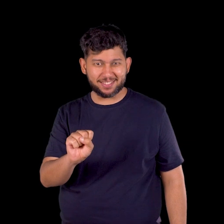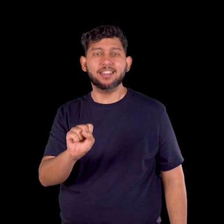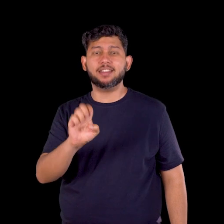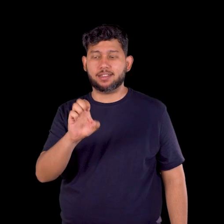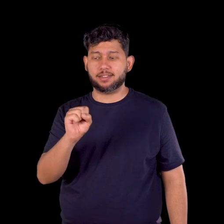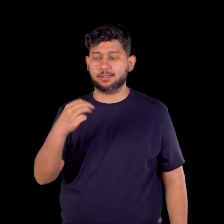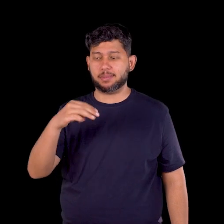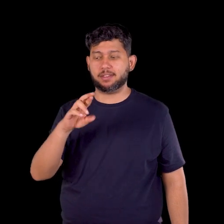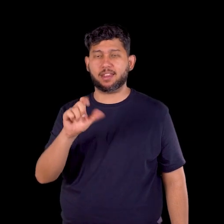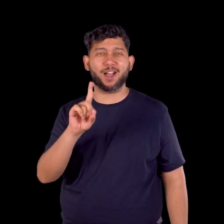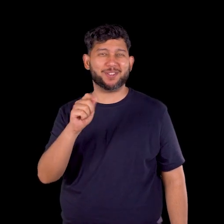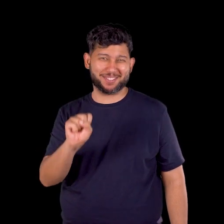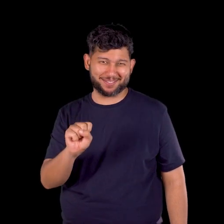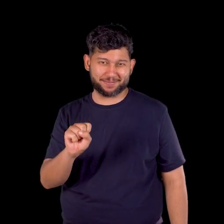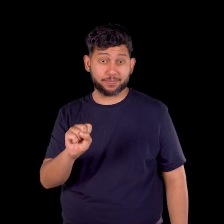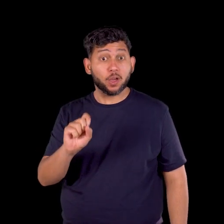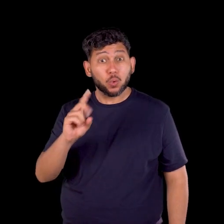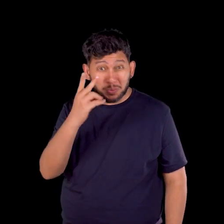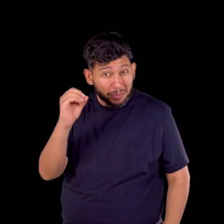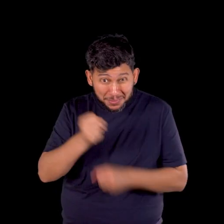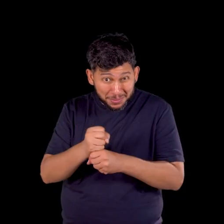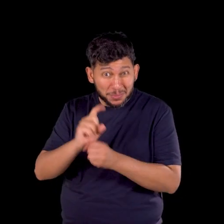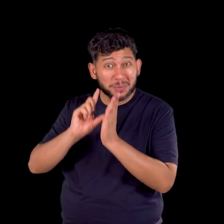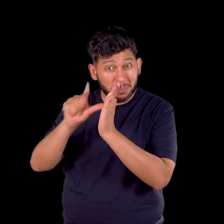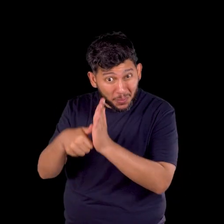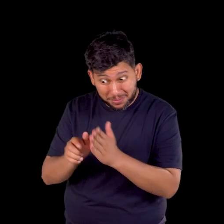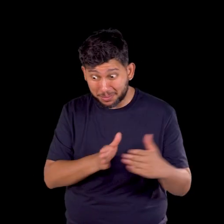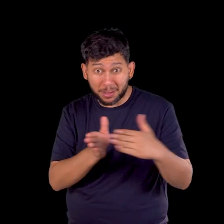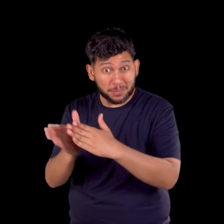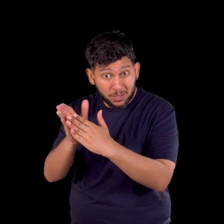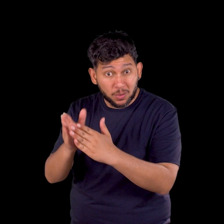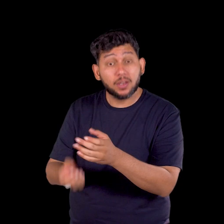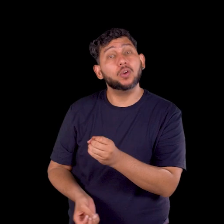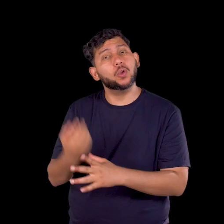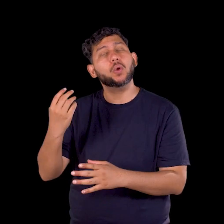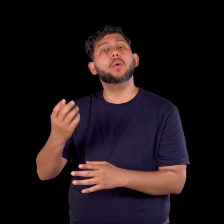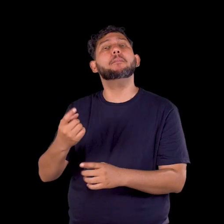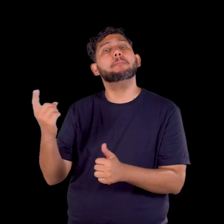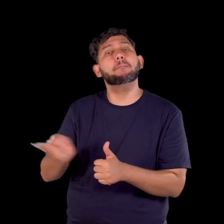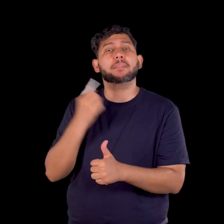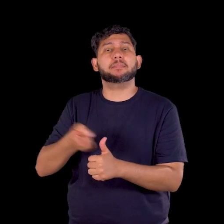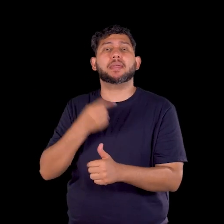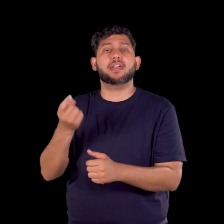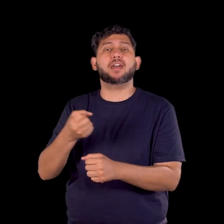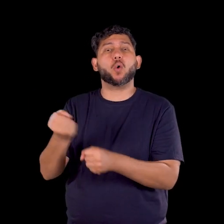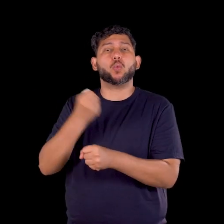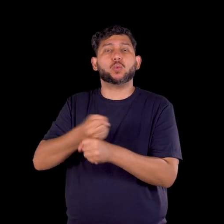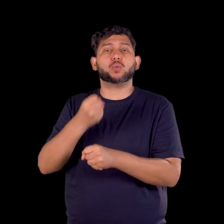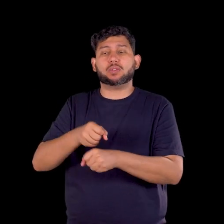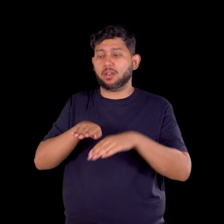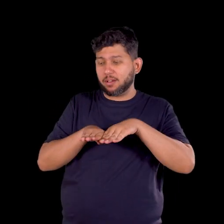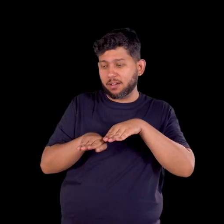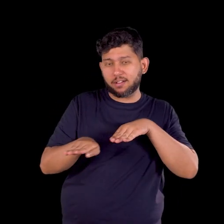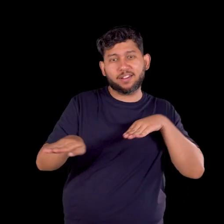mais tarde, esse mesmo trajeto seria a base para a construção da primeira rodovia pavimentada da América Latina,